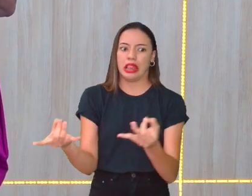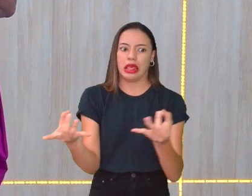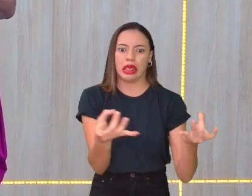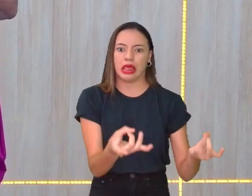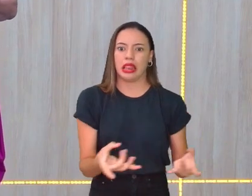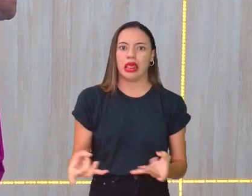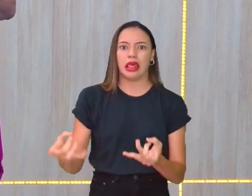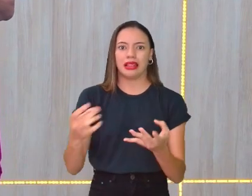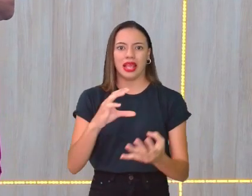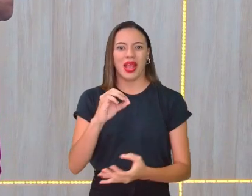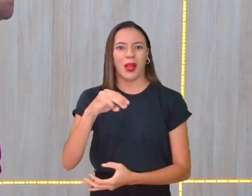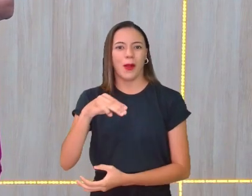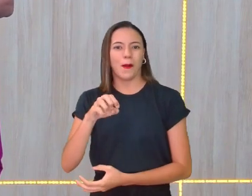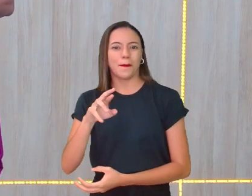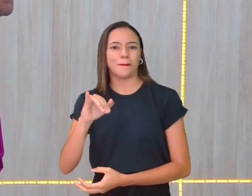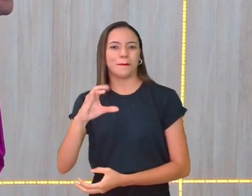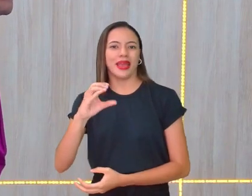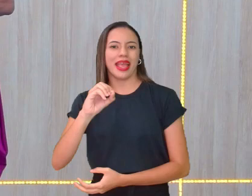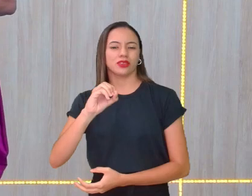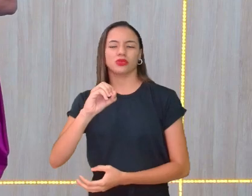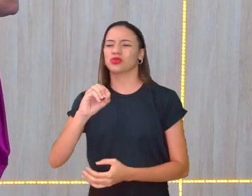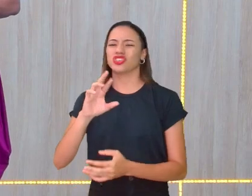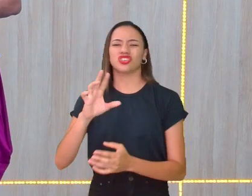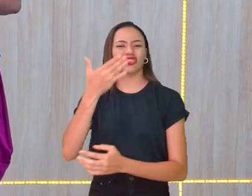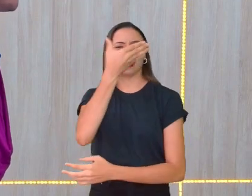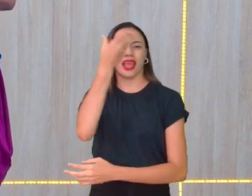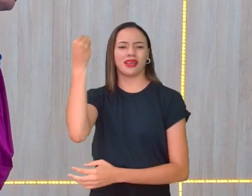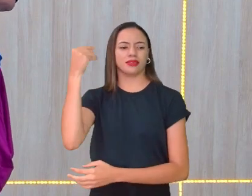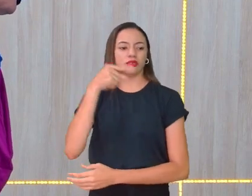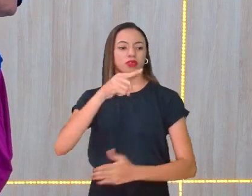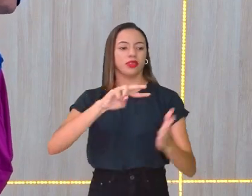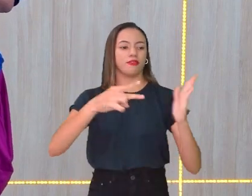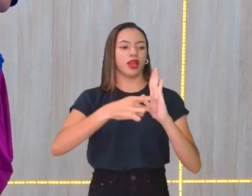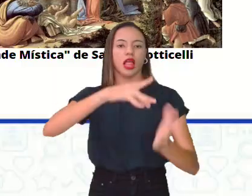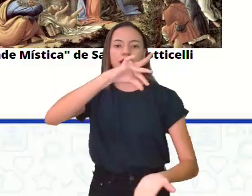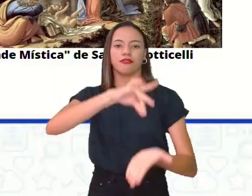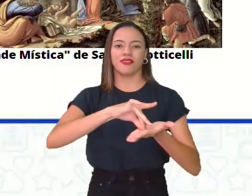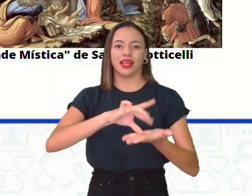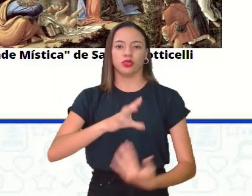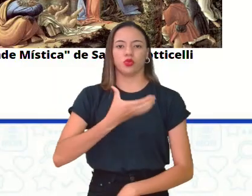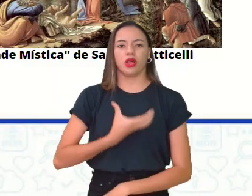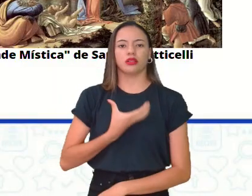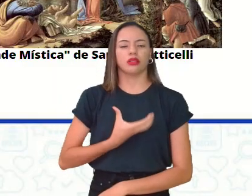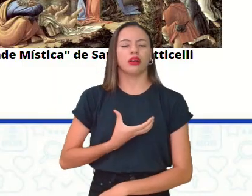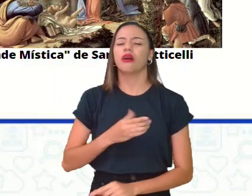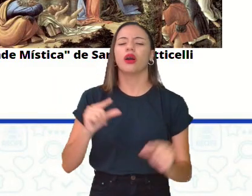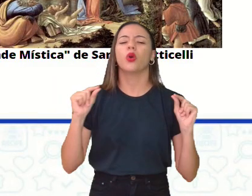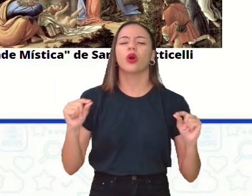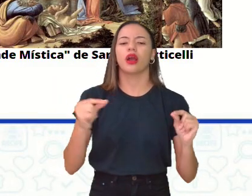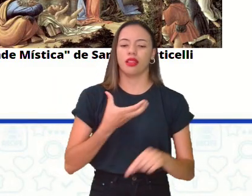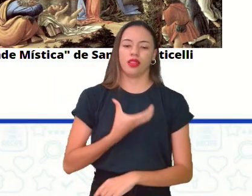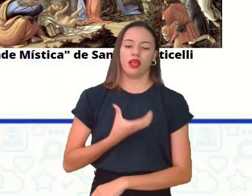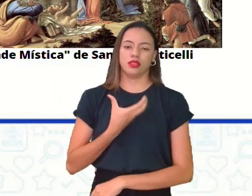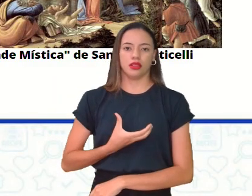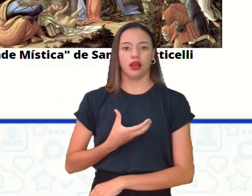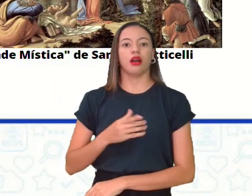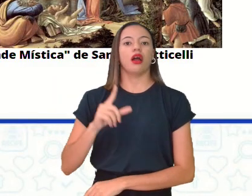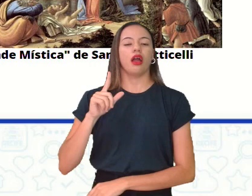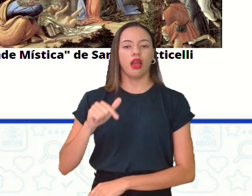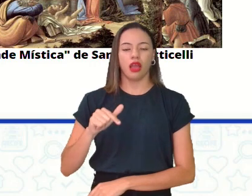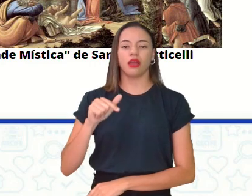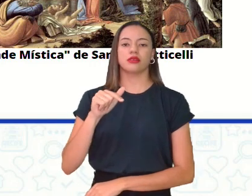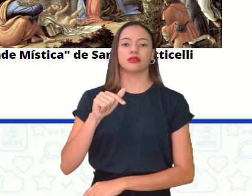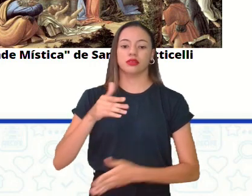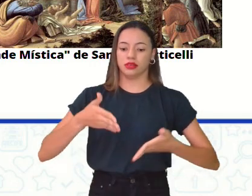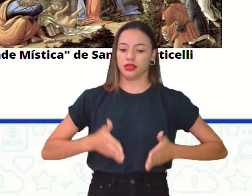esquece o que é o Natal. Mas o Natal é o nascimento de Jesus, né? Aquele que veio para ser